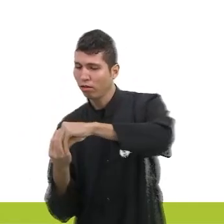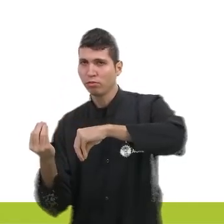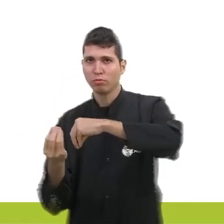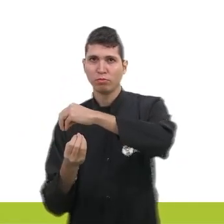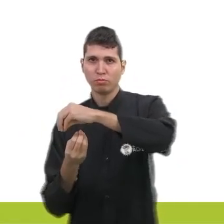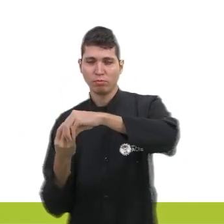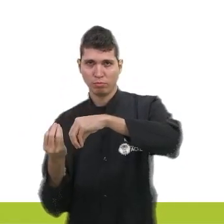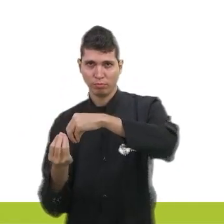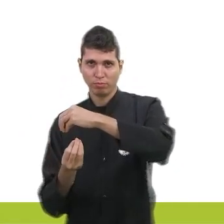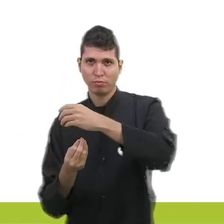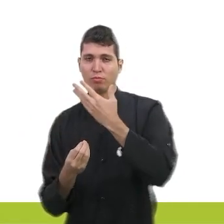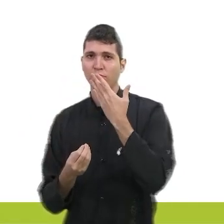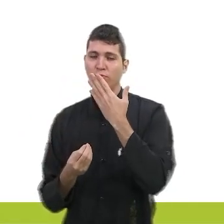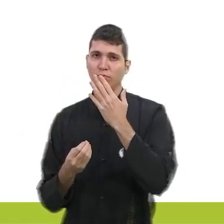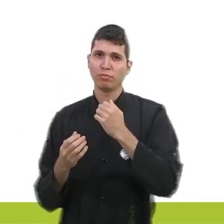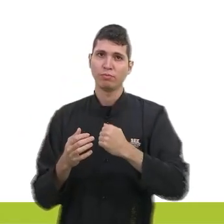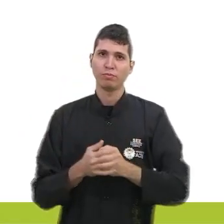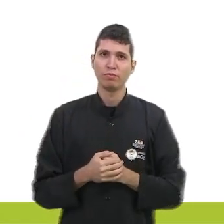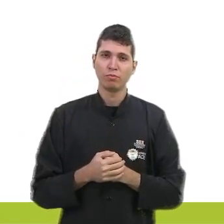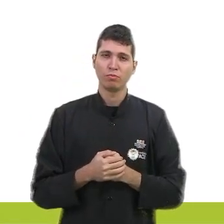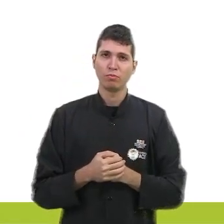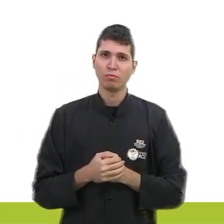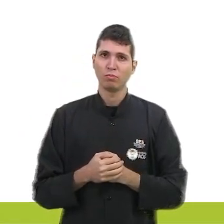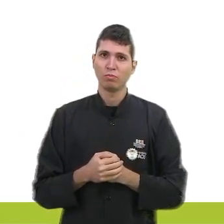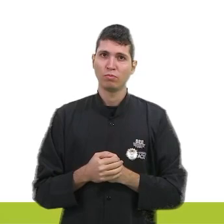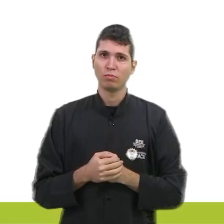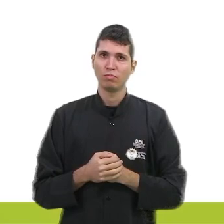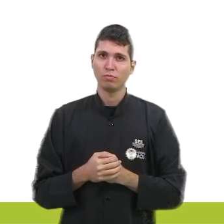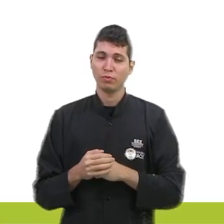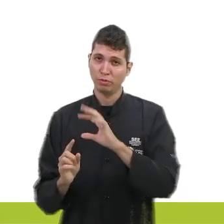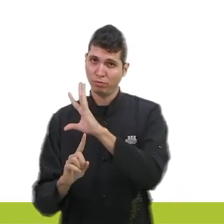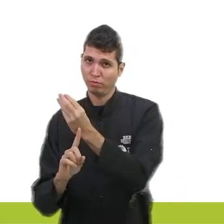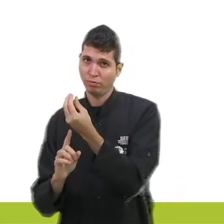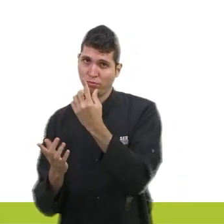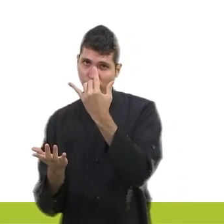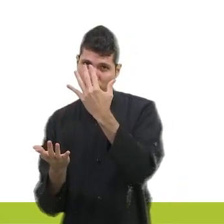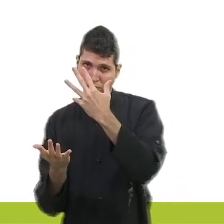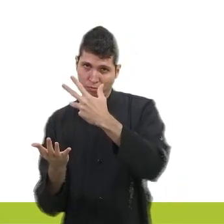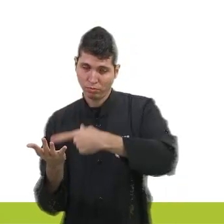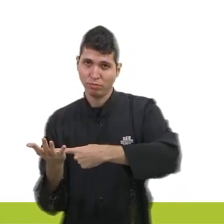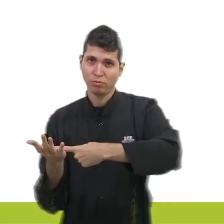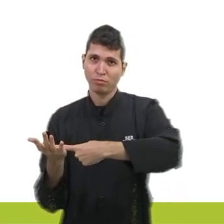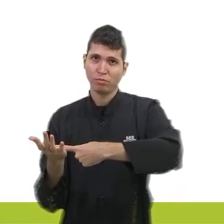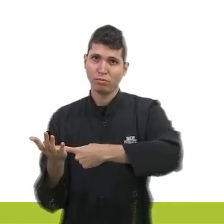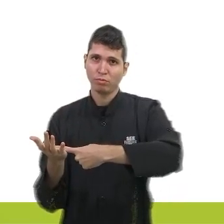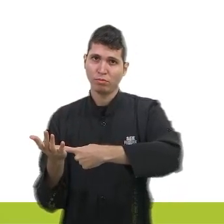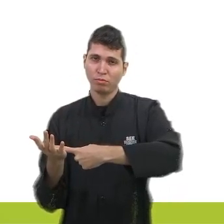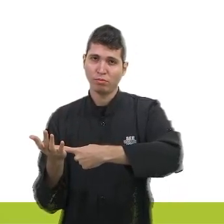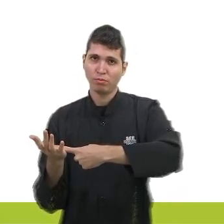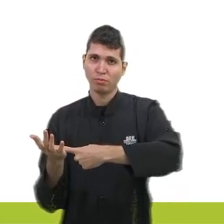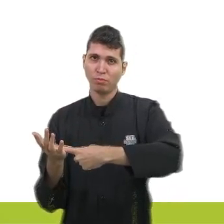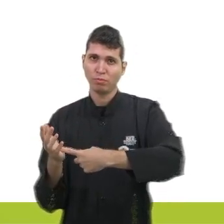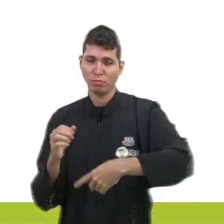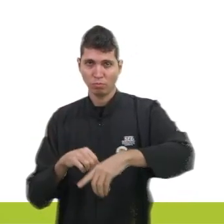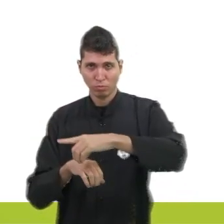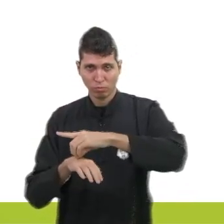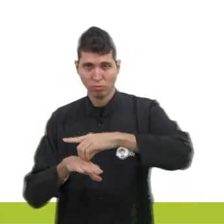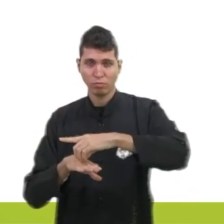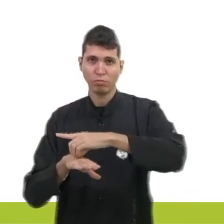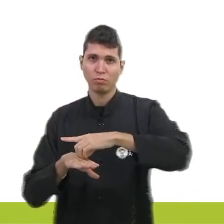bem assim. Ele ficou famoso após a sua morte, ele virou, esse ícone, mas a sua vida